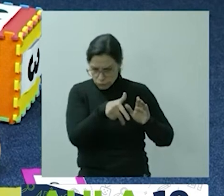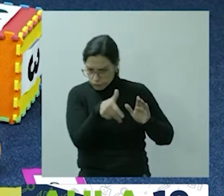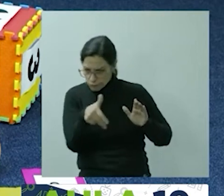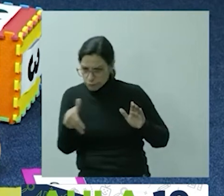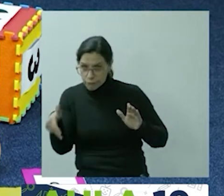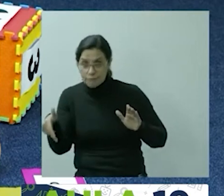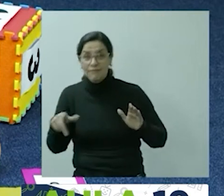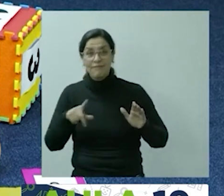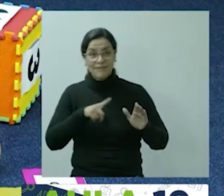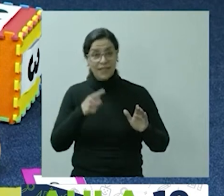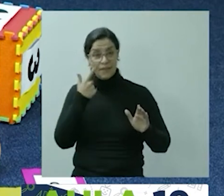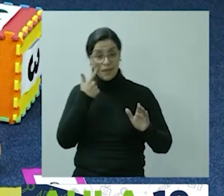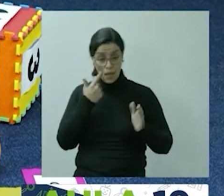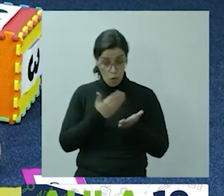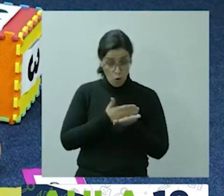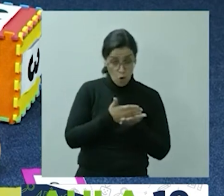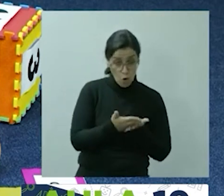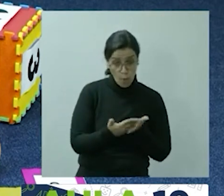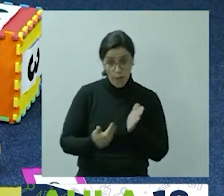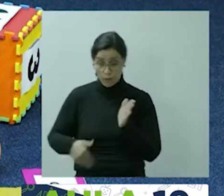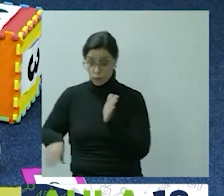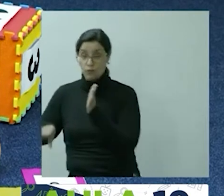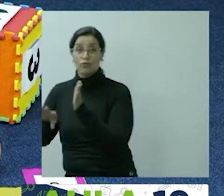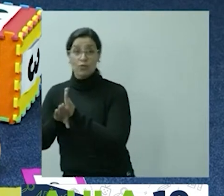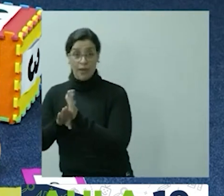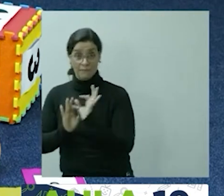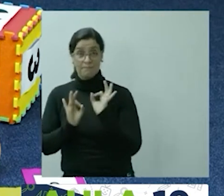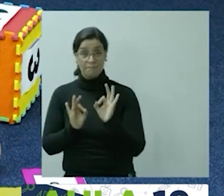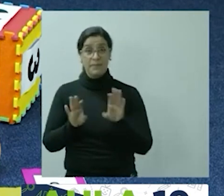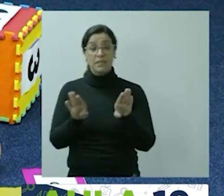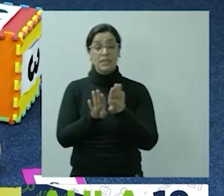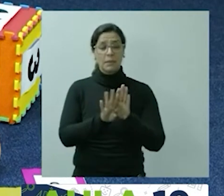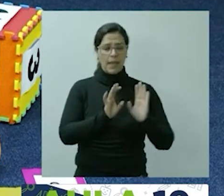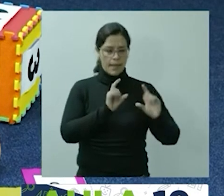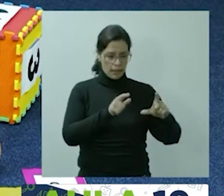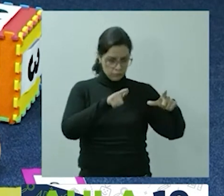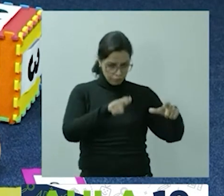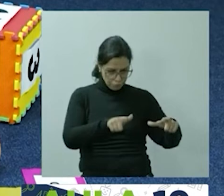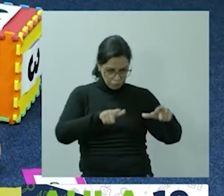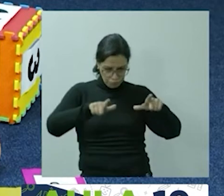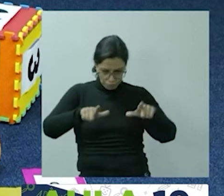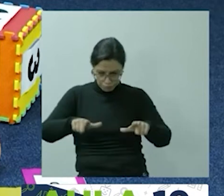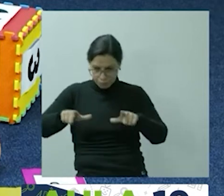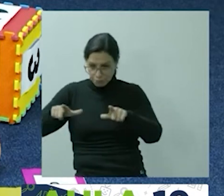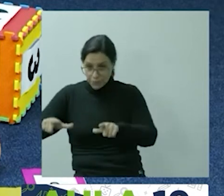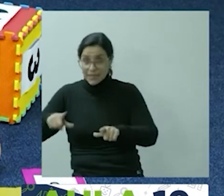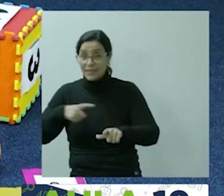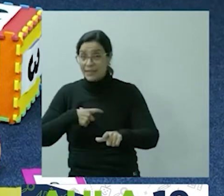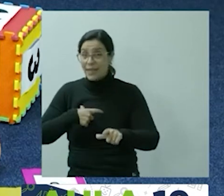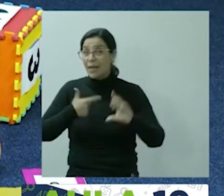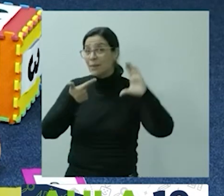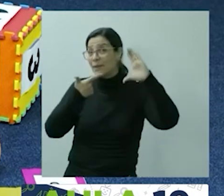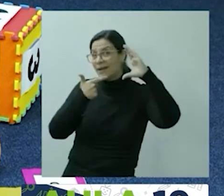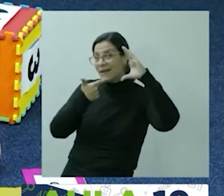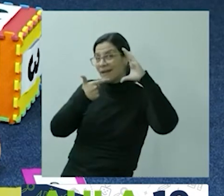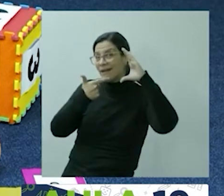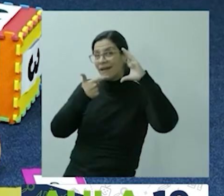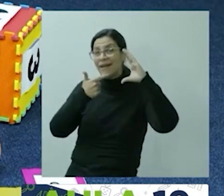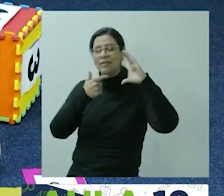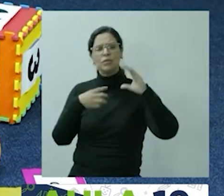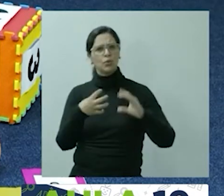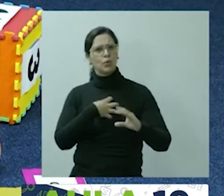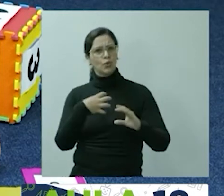percurso, a saída e a chegada. E cada casinha nós temos um emoji, uma